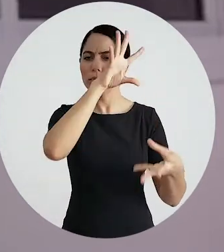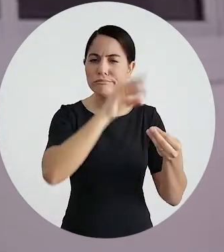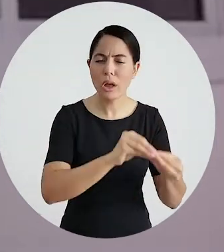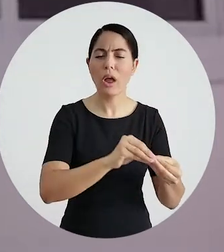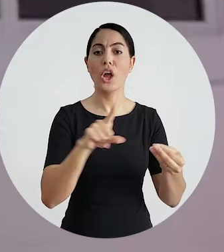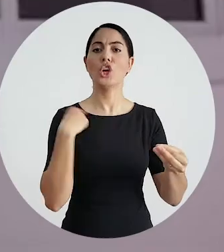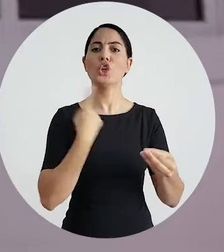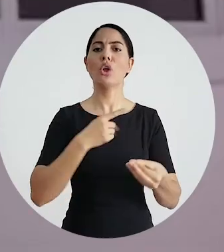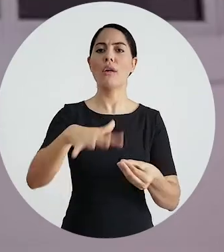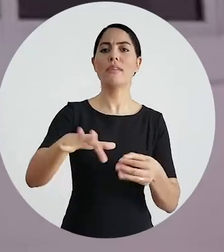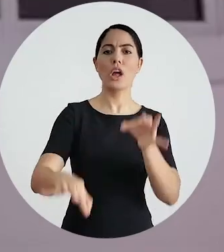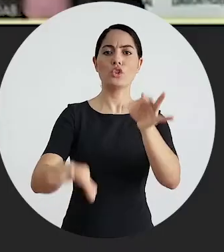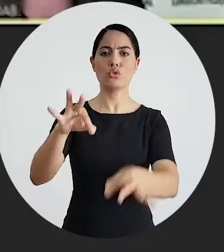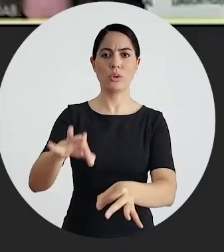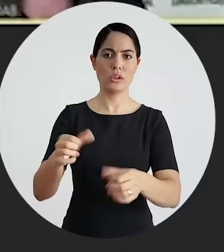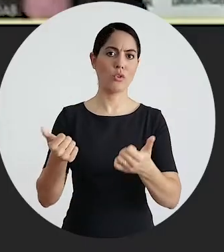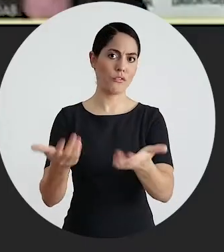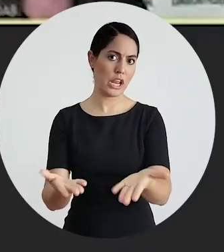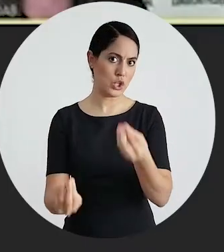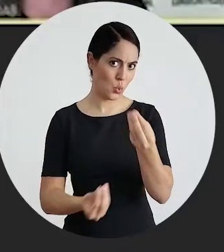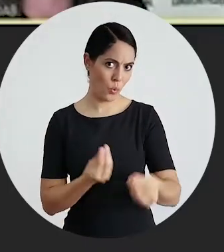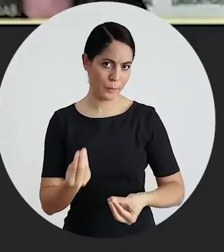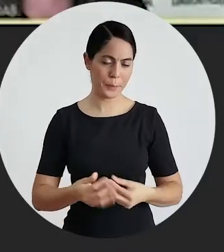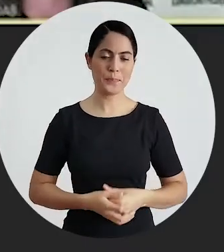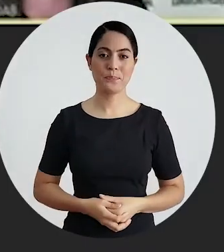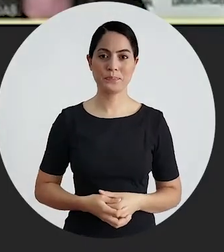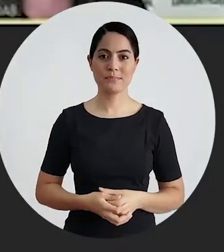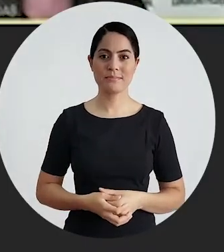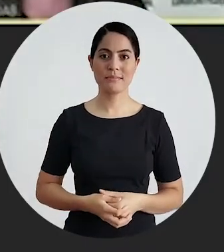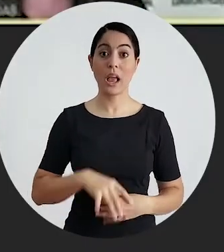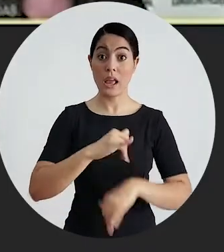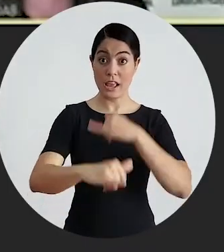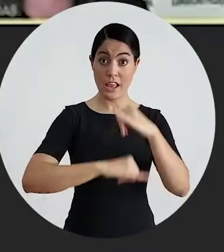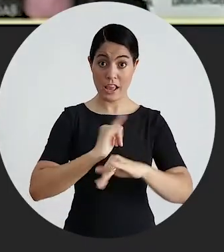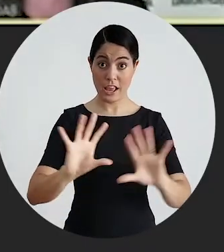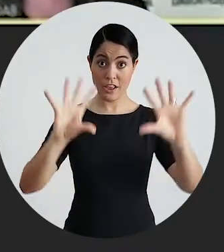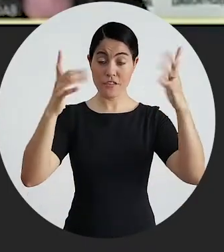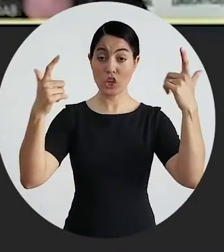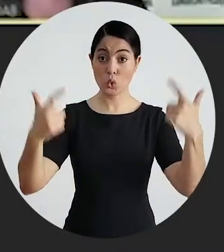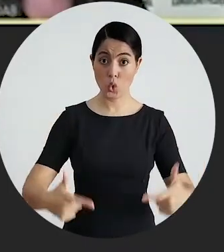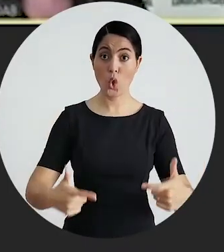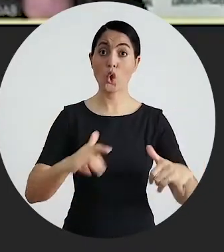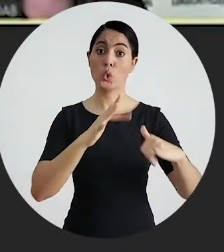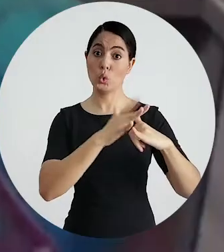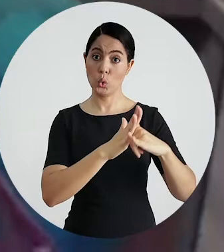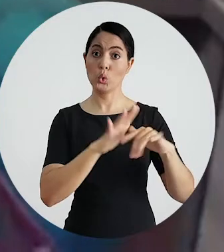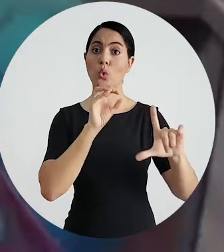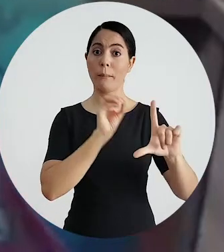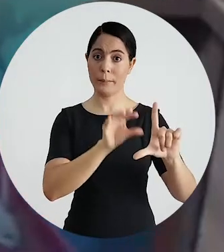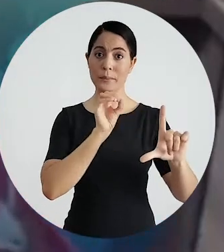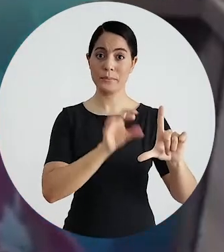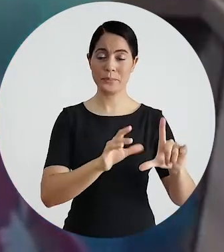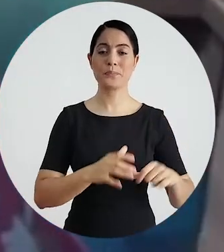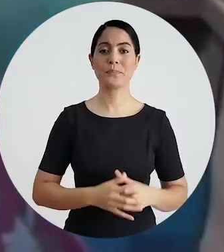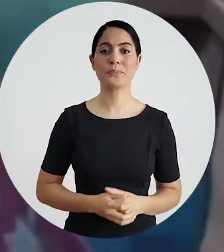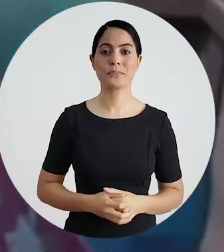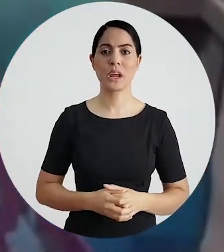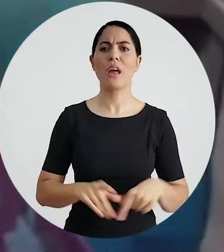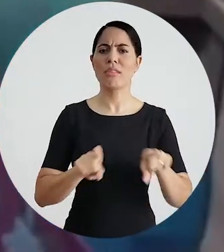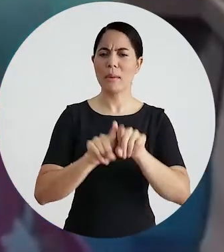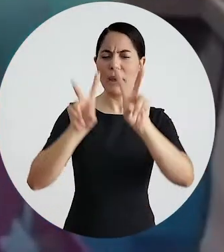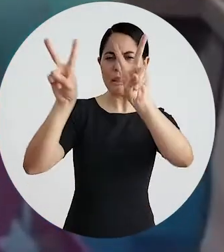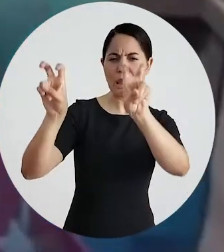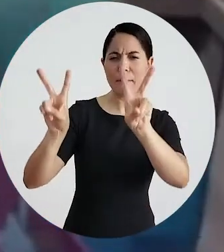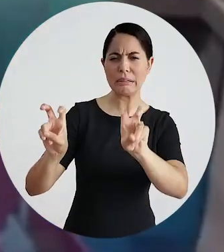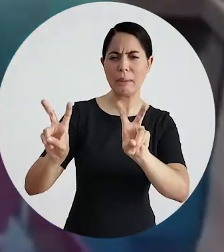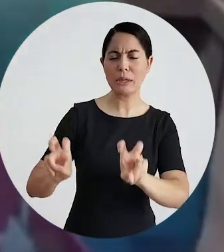presta o serviço jurídico. O evento foi transmitido em tempo real pelo YouTube do Conselho Federal da OAB. Outros temas